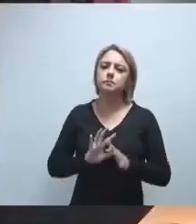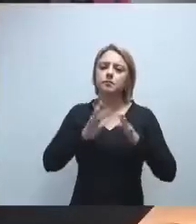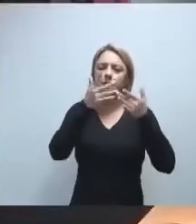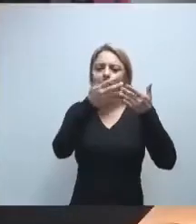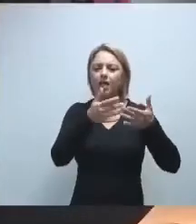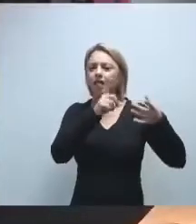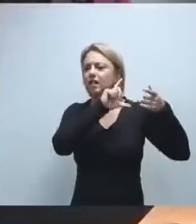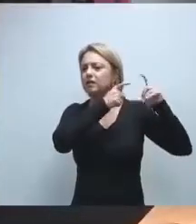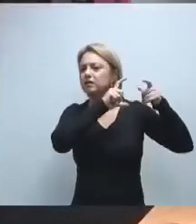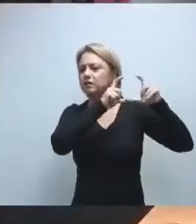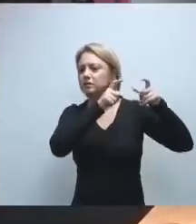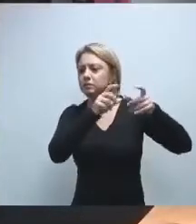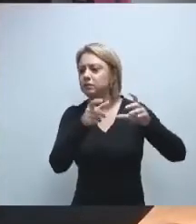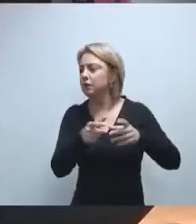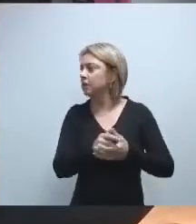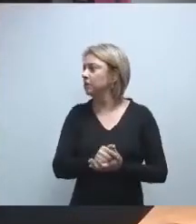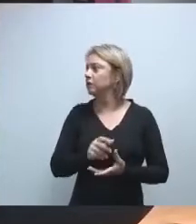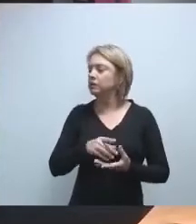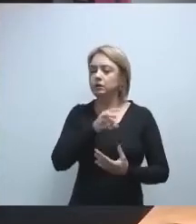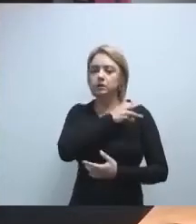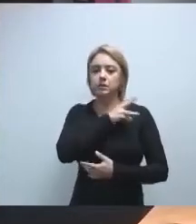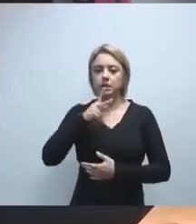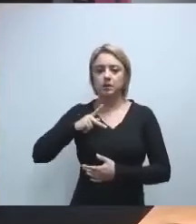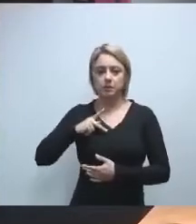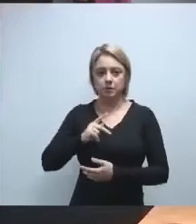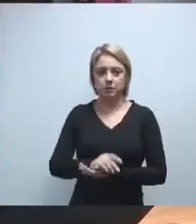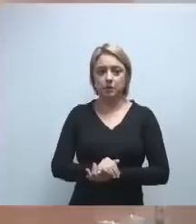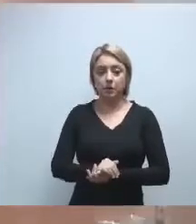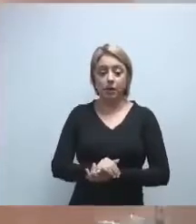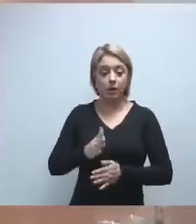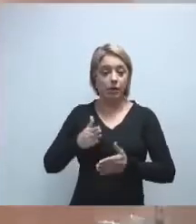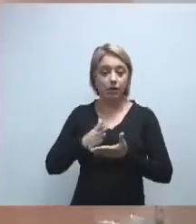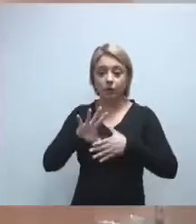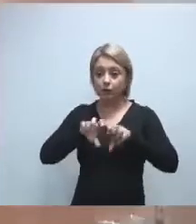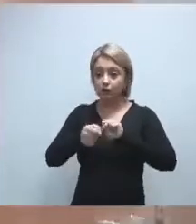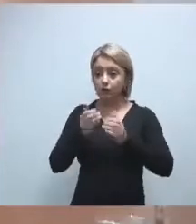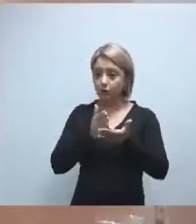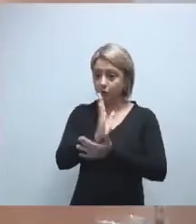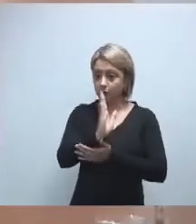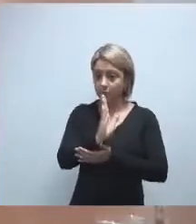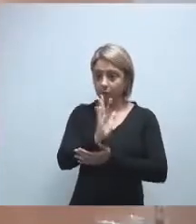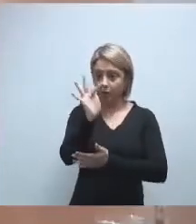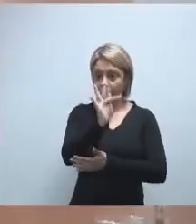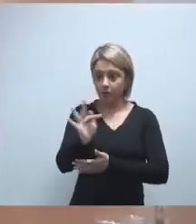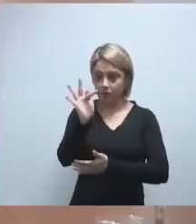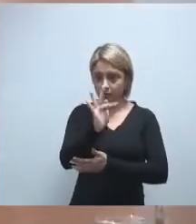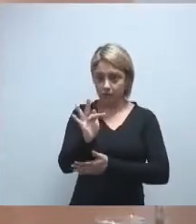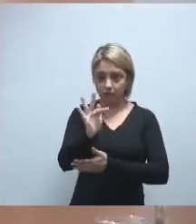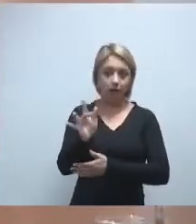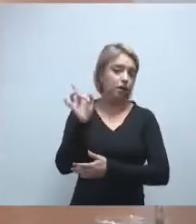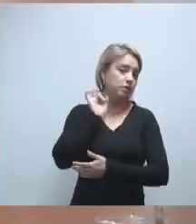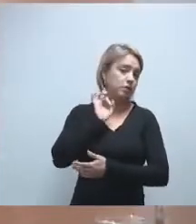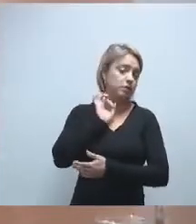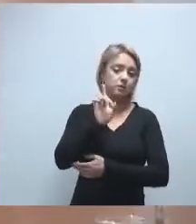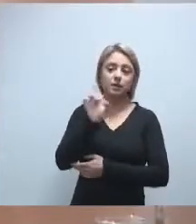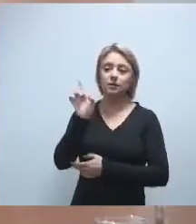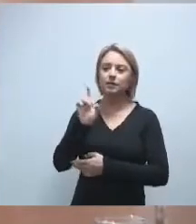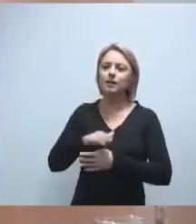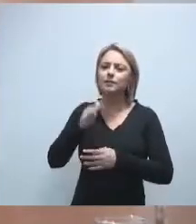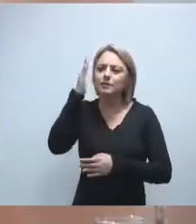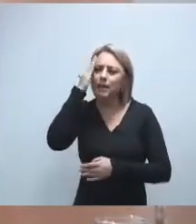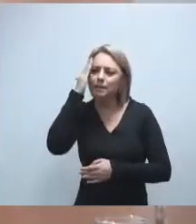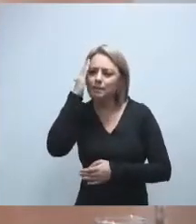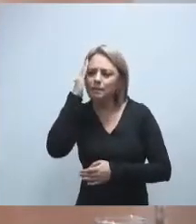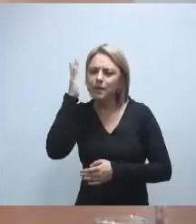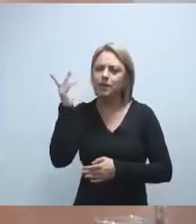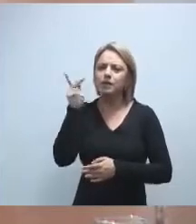pouco da minha vida do ministério público quando eu saí da faculdade minas gerais eu sabia que eu queria ser